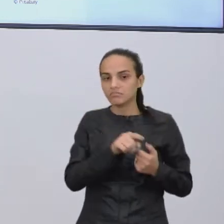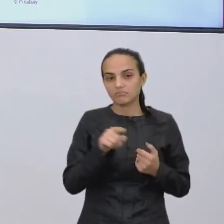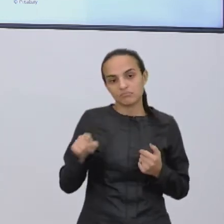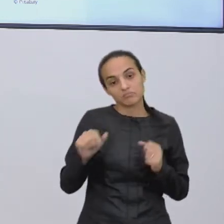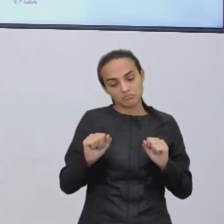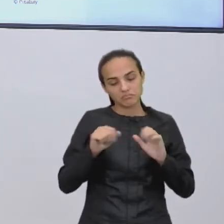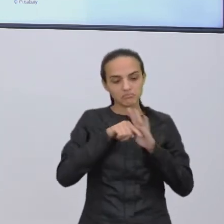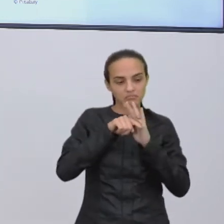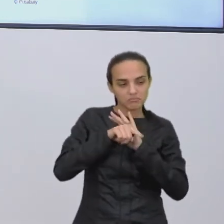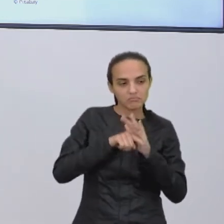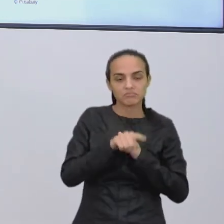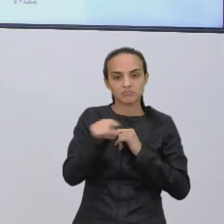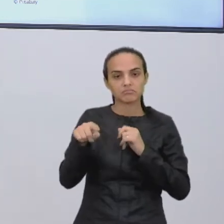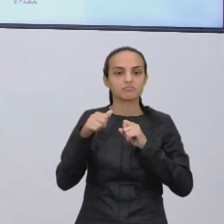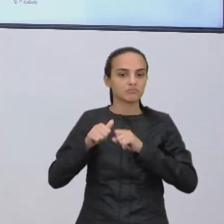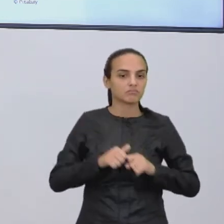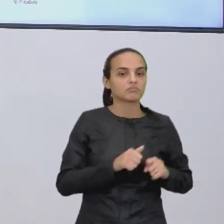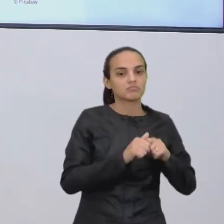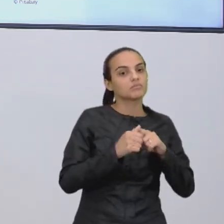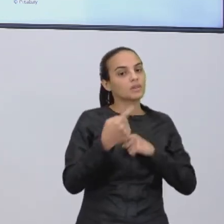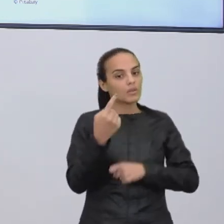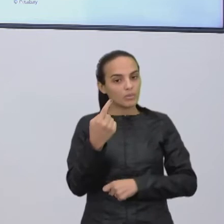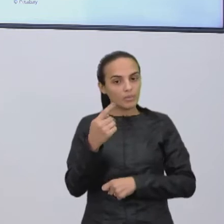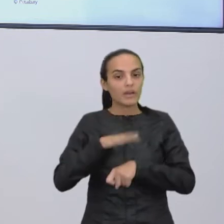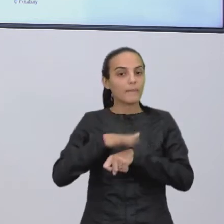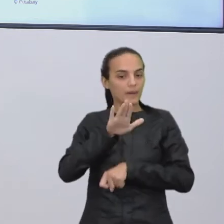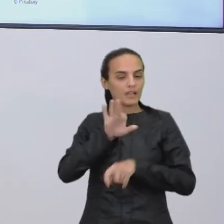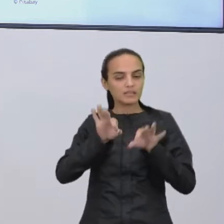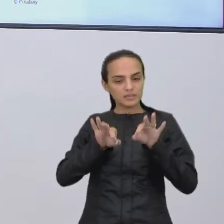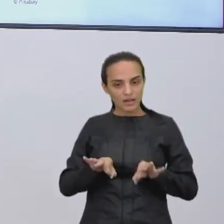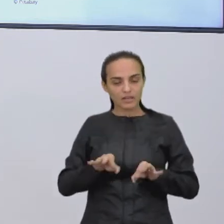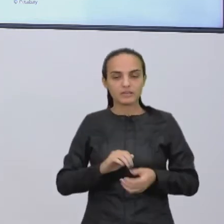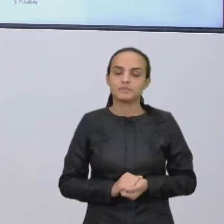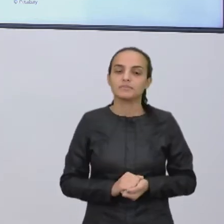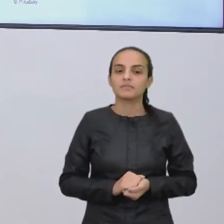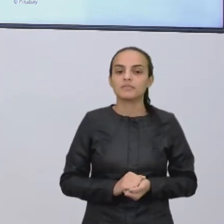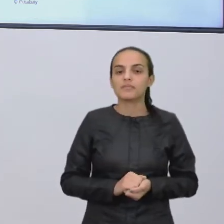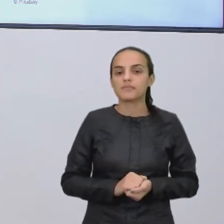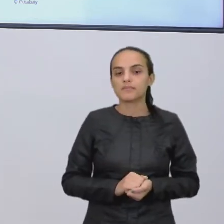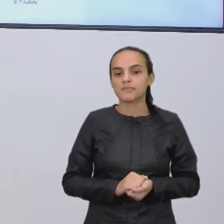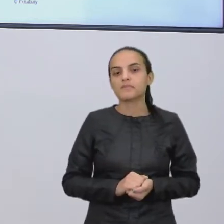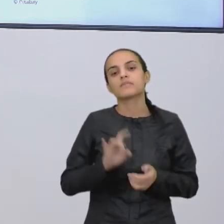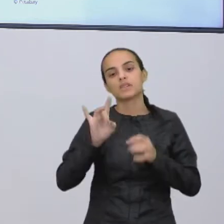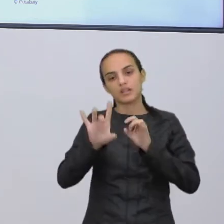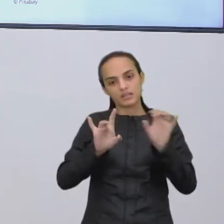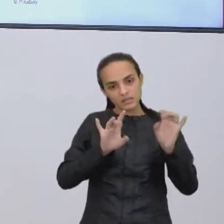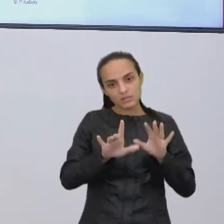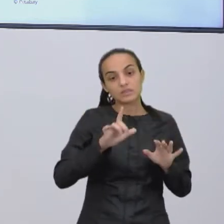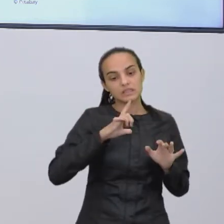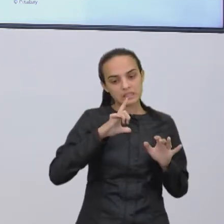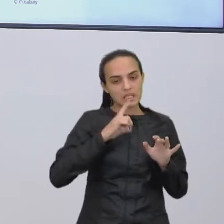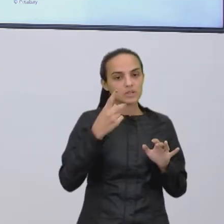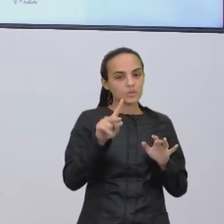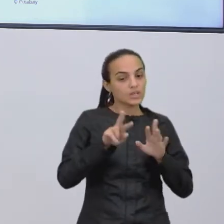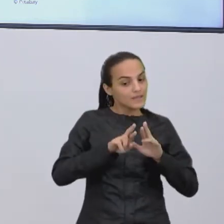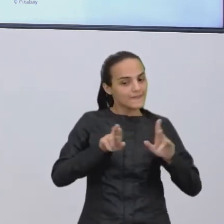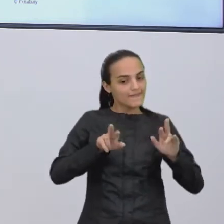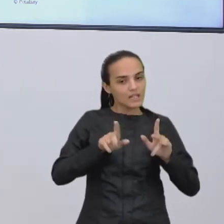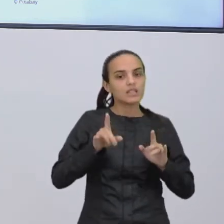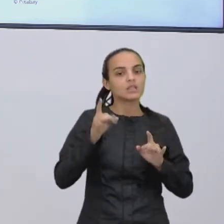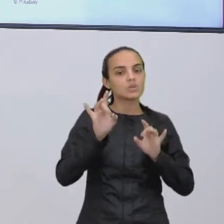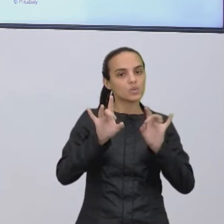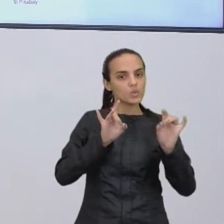de pesquisa que você vai fazer, uma é mais adequada que a outra. Mas cada uma delas aí tem a sua diferença, tem as